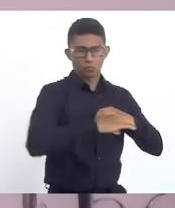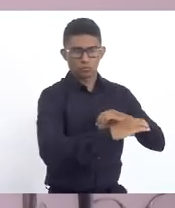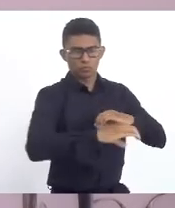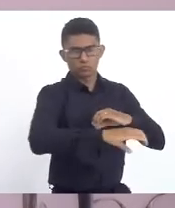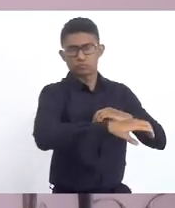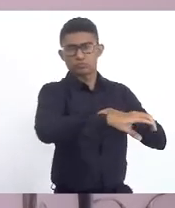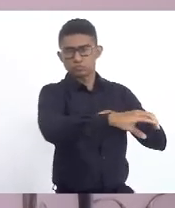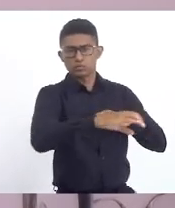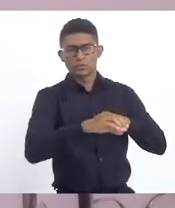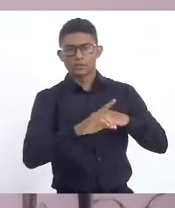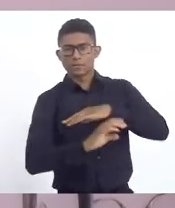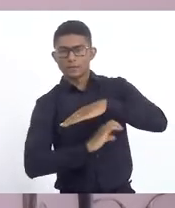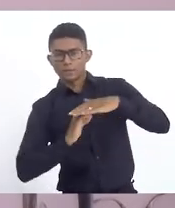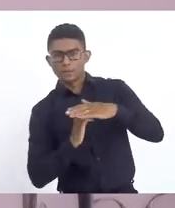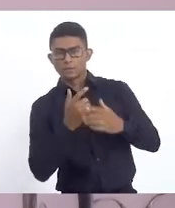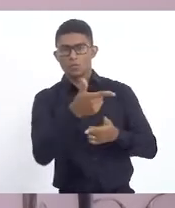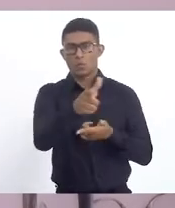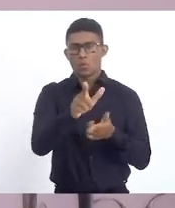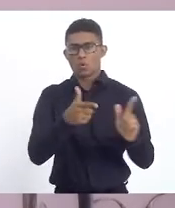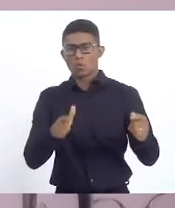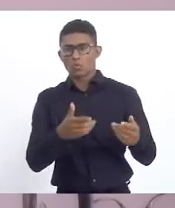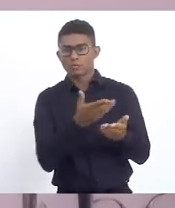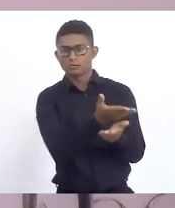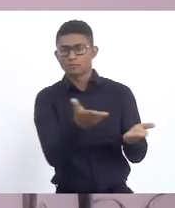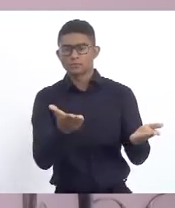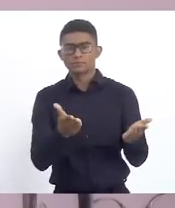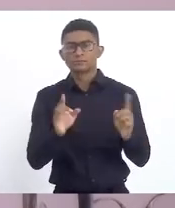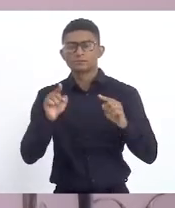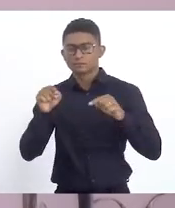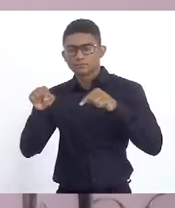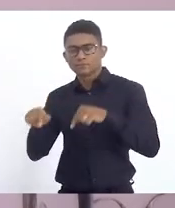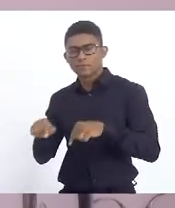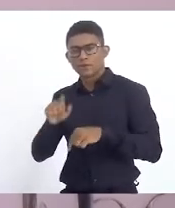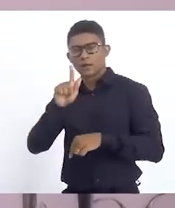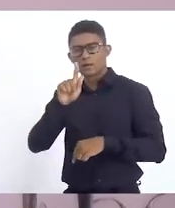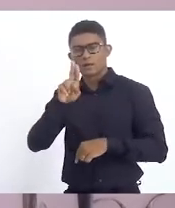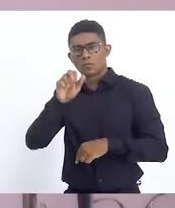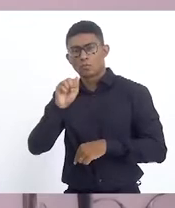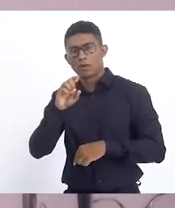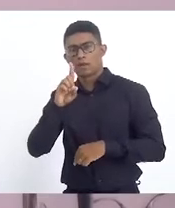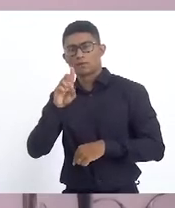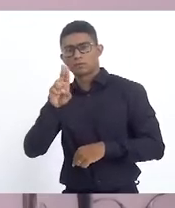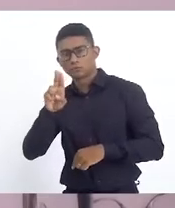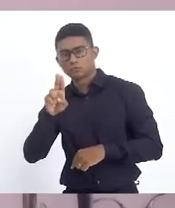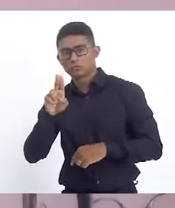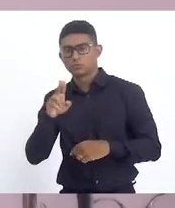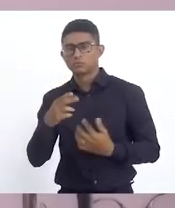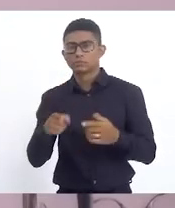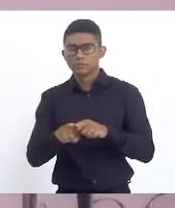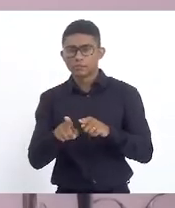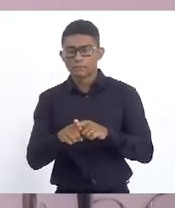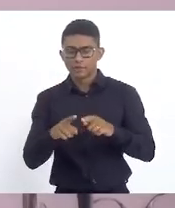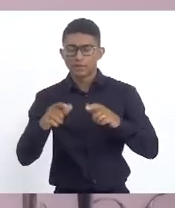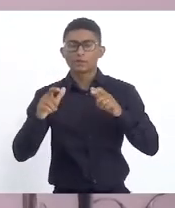concessionárias no sistema Guandu e no sistema Imunana-Laranjal.